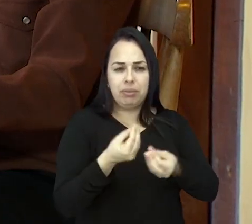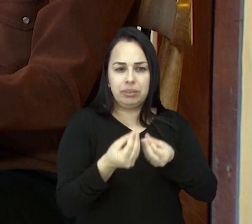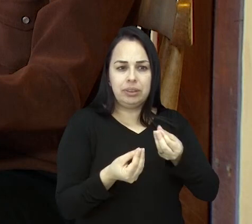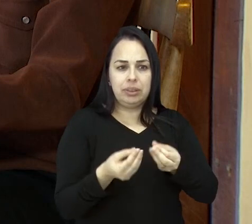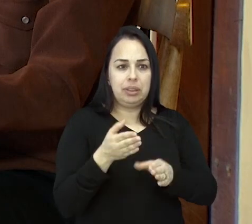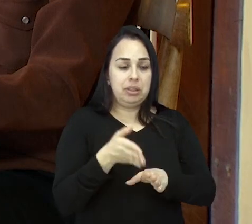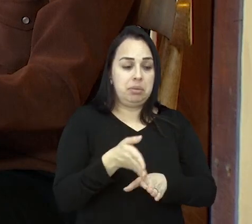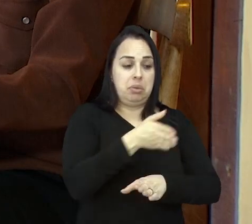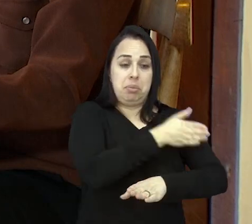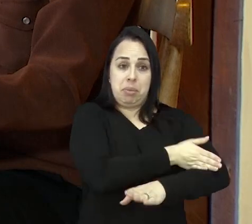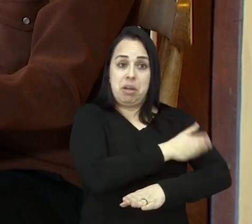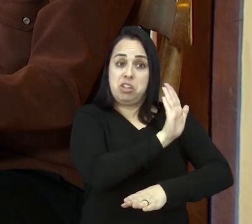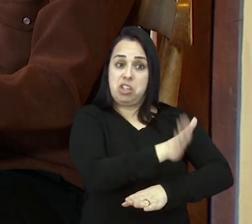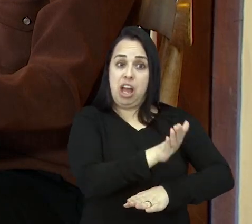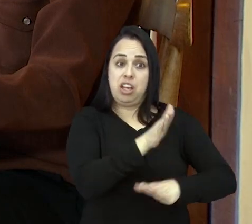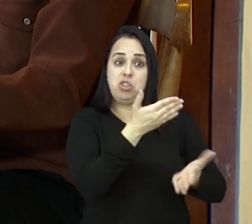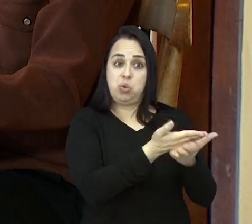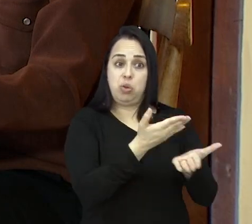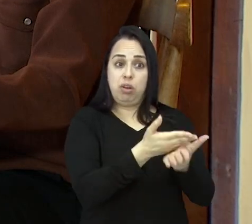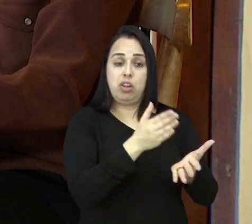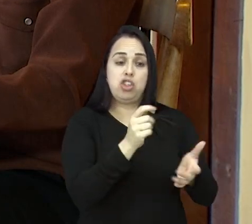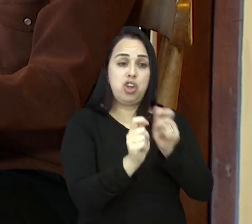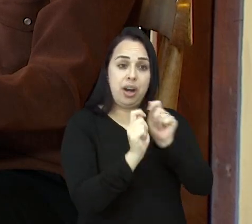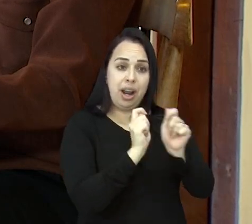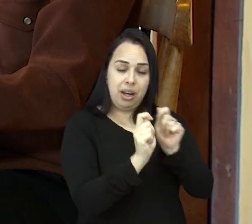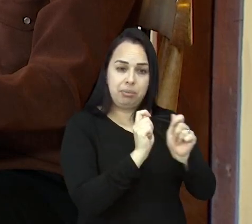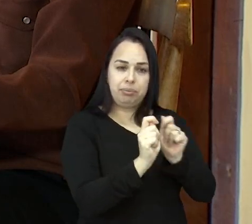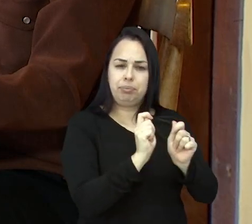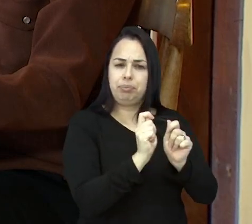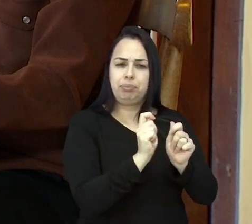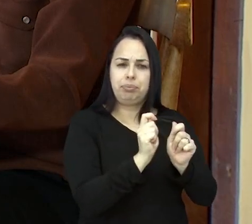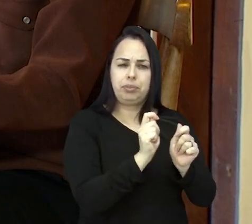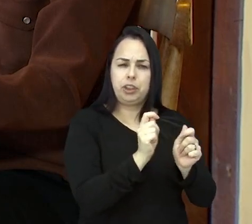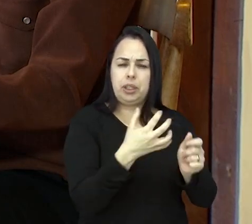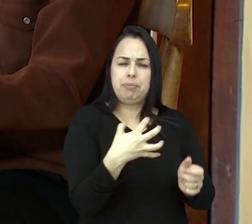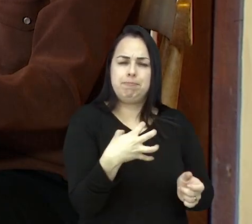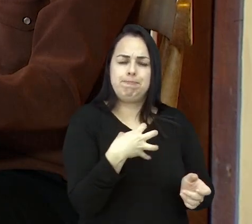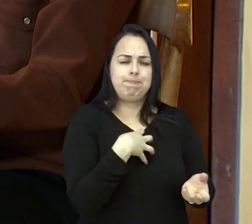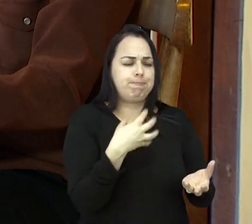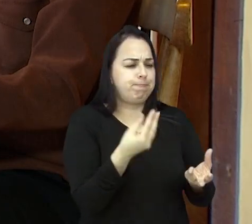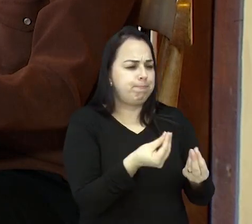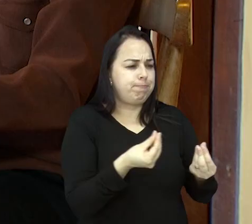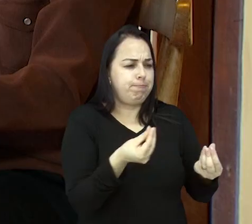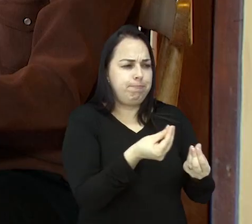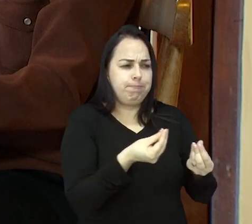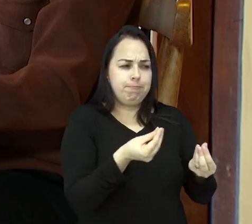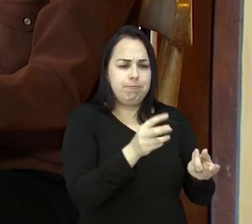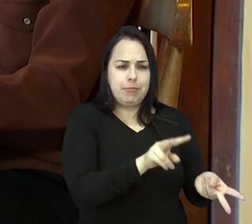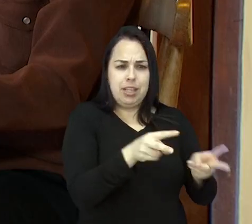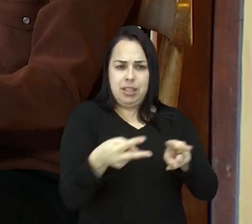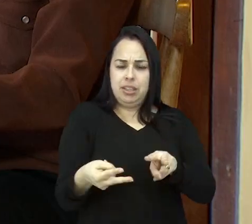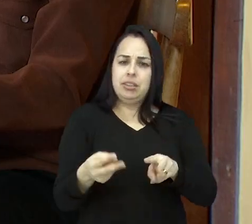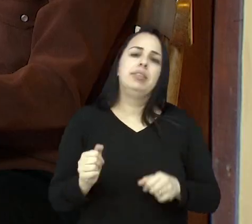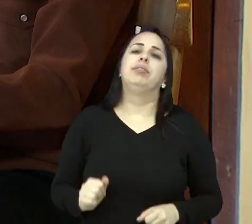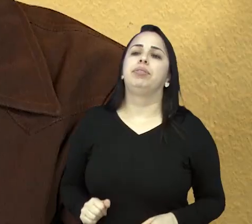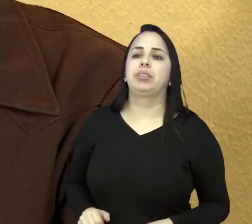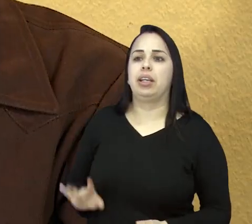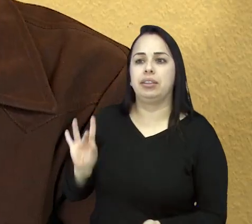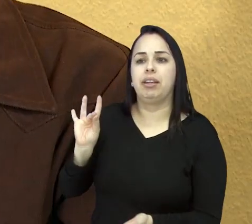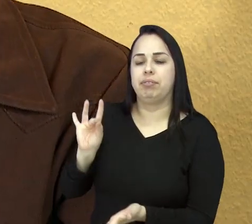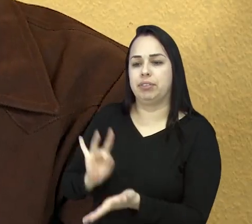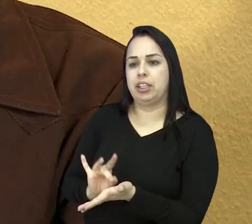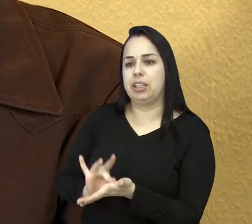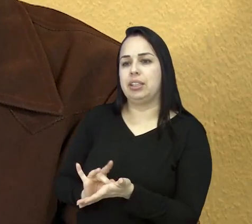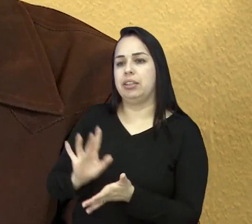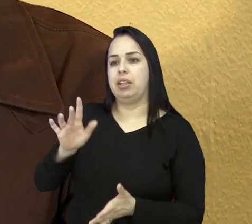Porque até então você tinha só se formado em jornalismo e você sentiu uma carência do mercado?